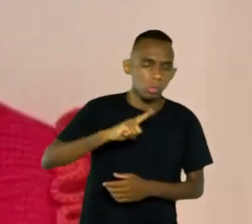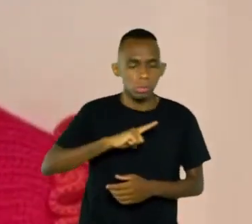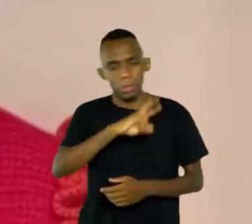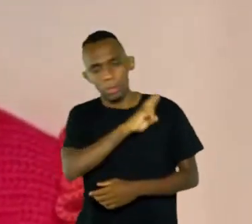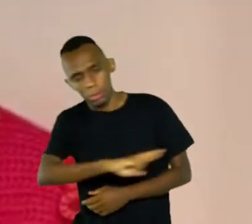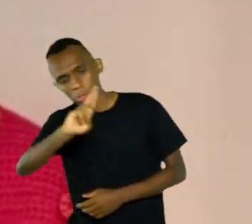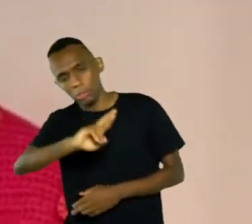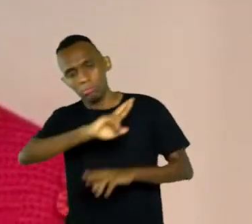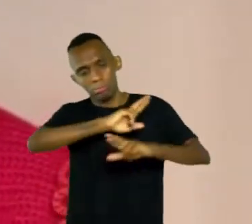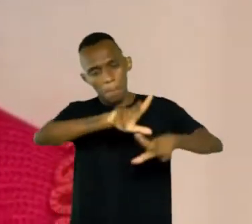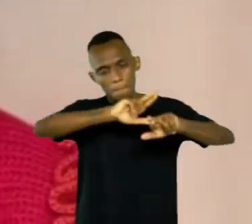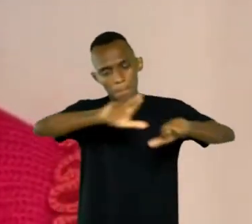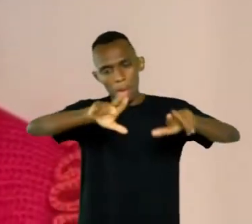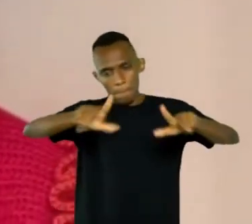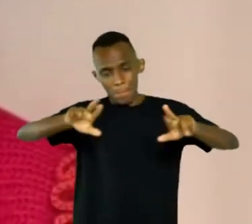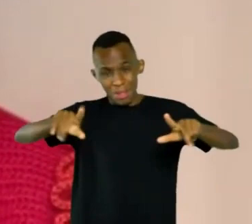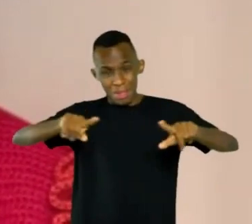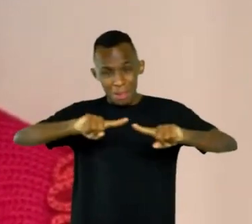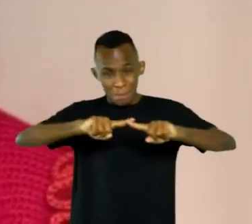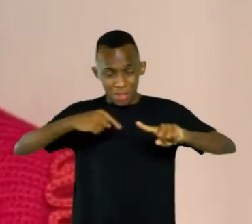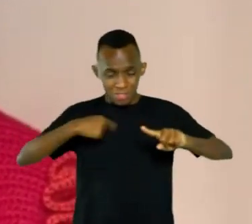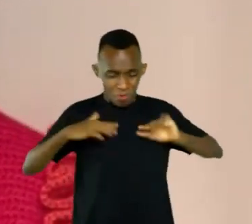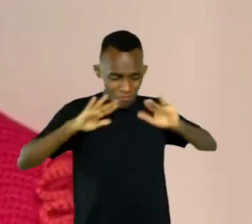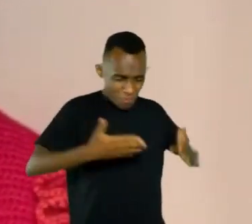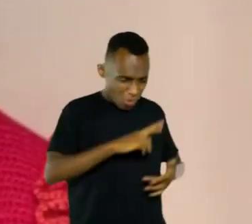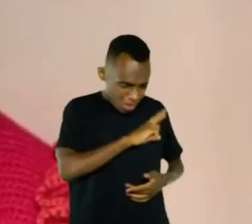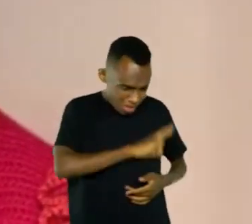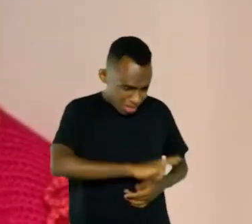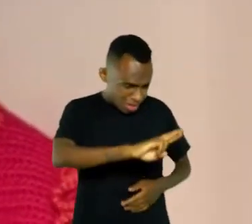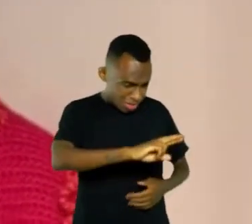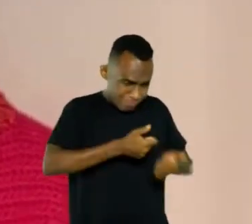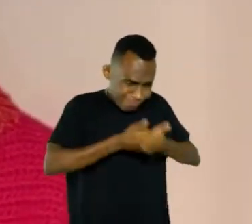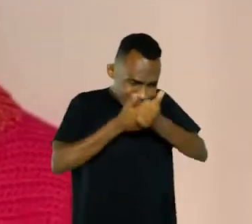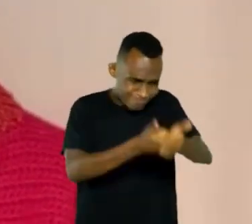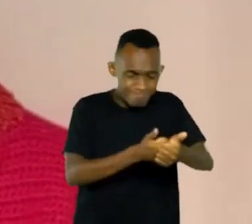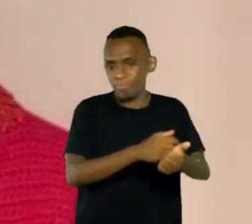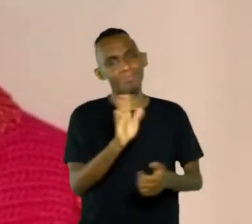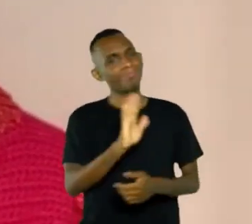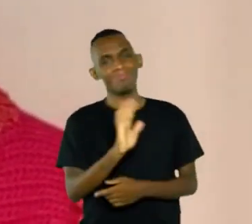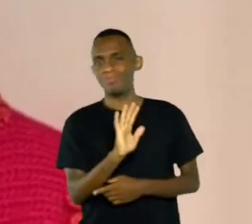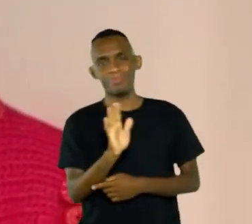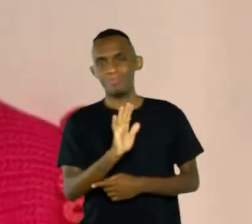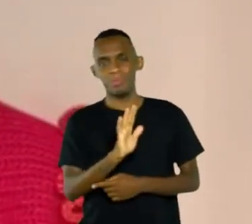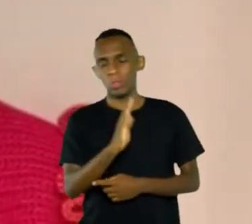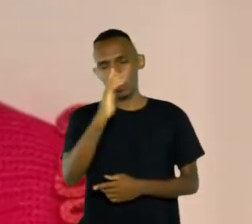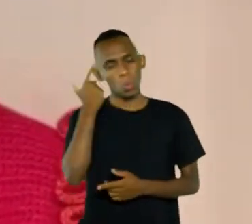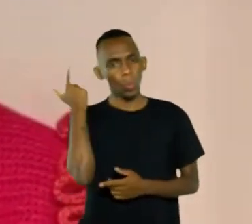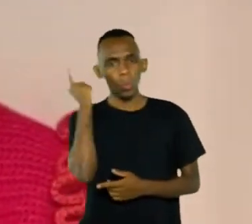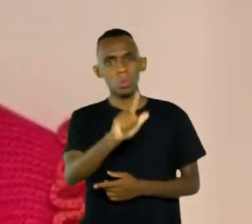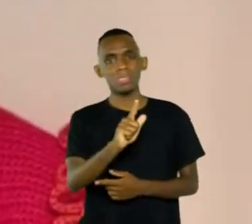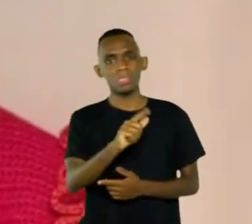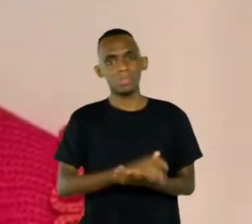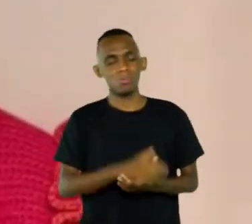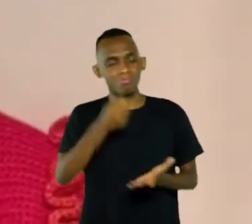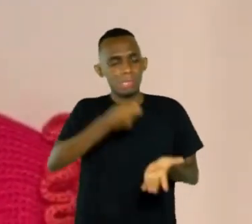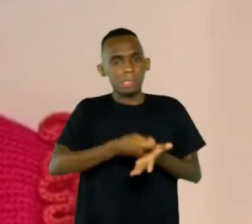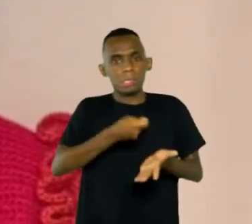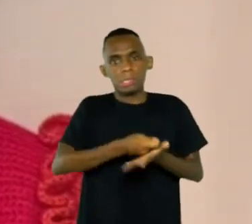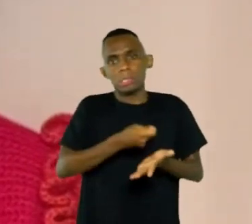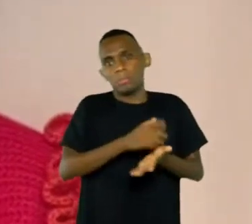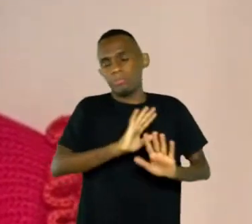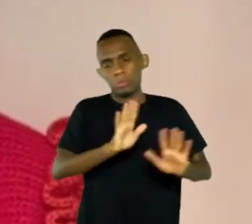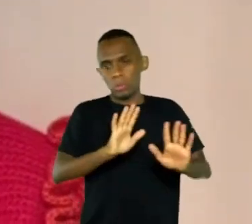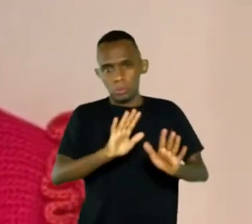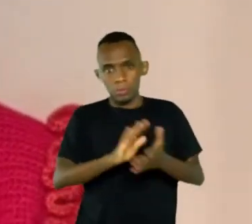Mas eu não sou uma pessoa religiosa, eu não consigo seguir um- uma doutrina específica, mas eu sou